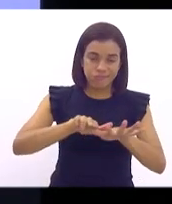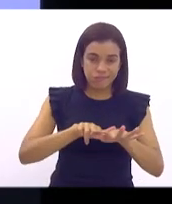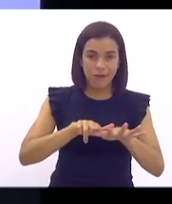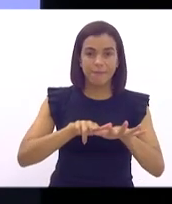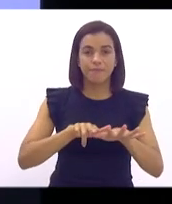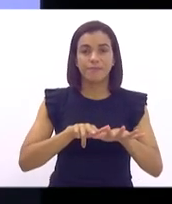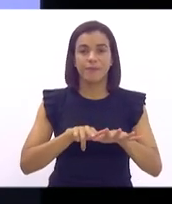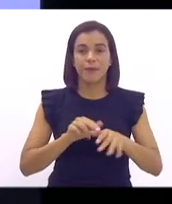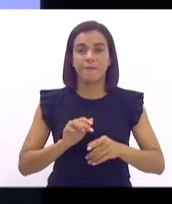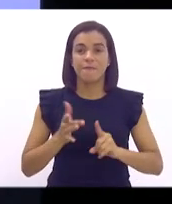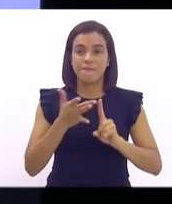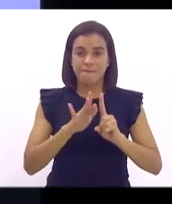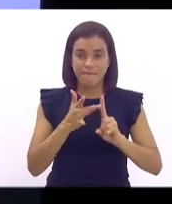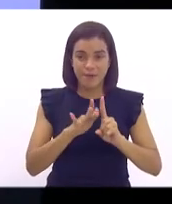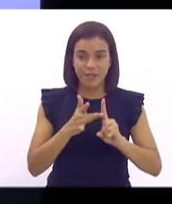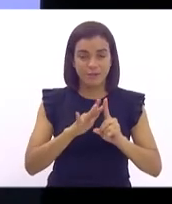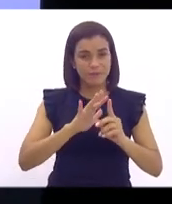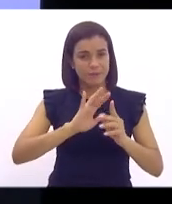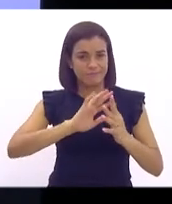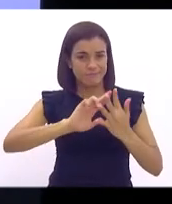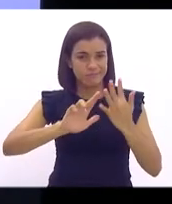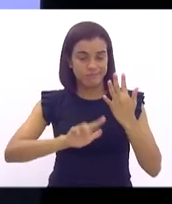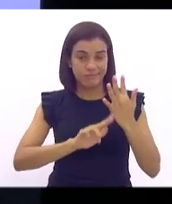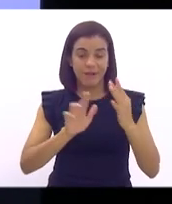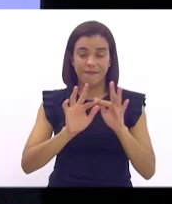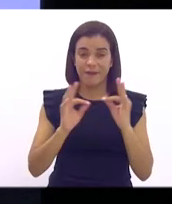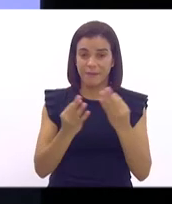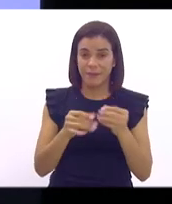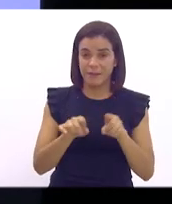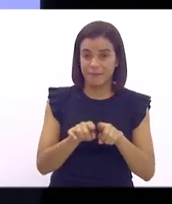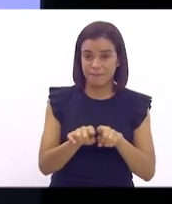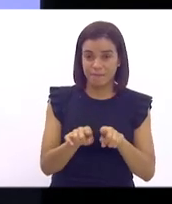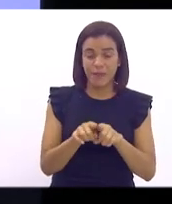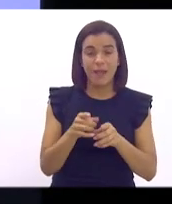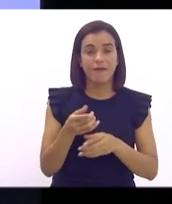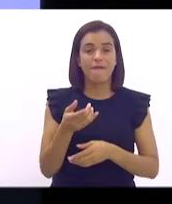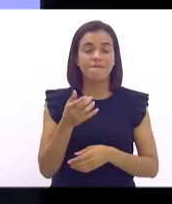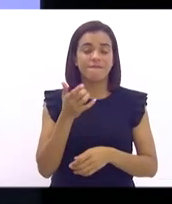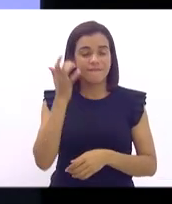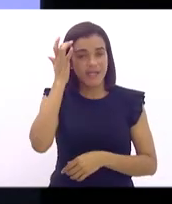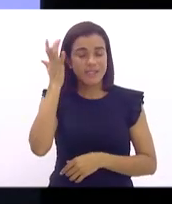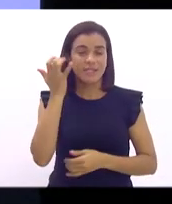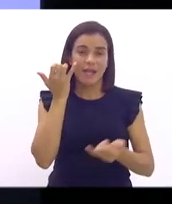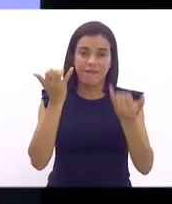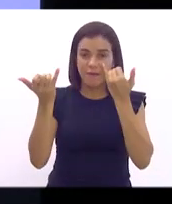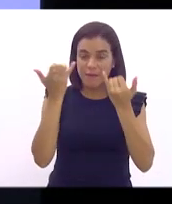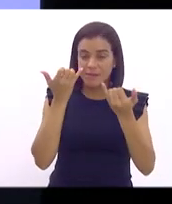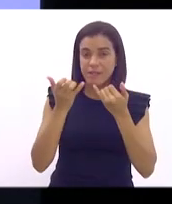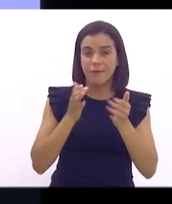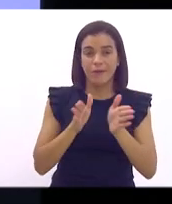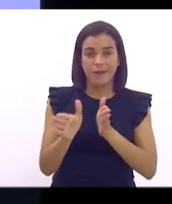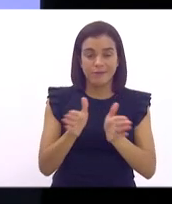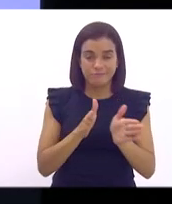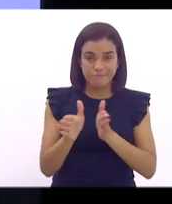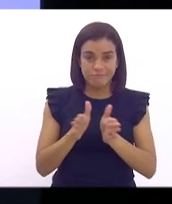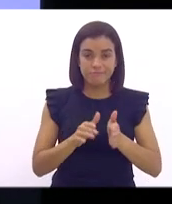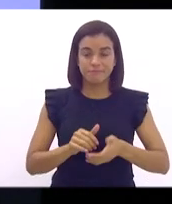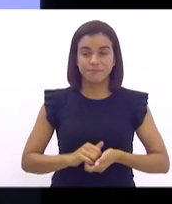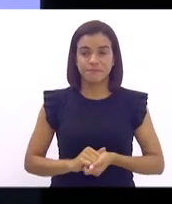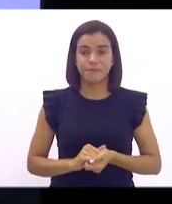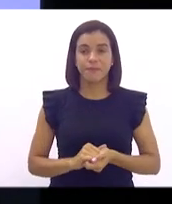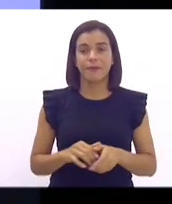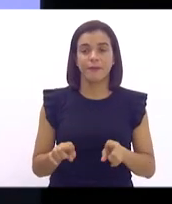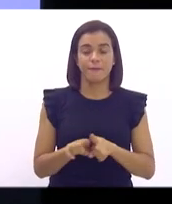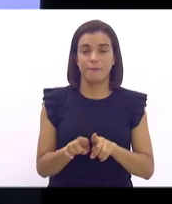ou indiretas, com o objetivo de facilitar o acesso à informação dessas vítimas, a encaminhar as vítimas